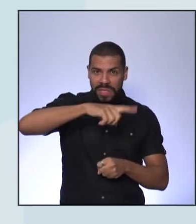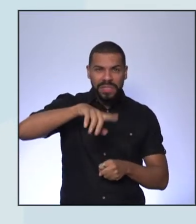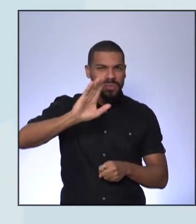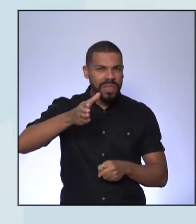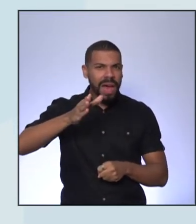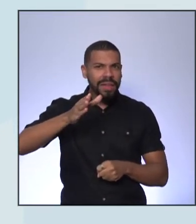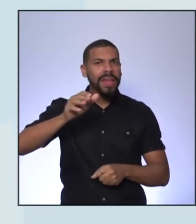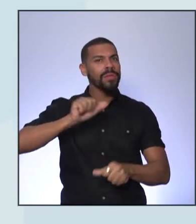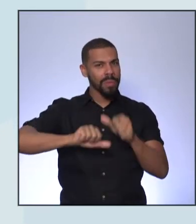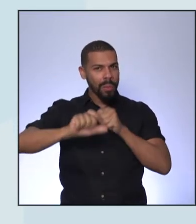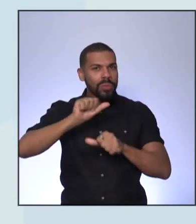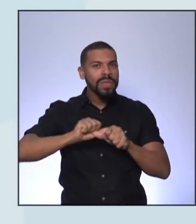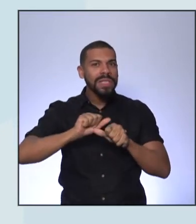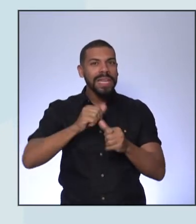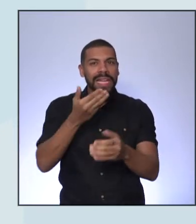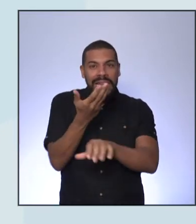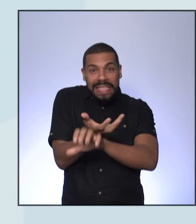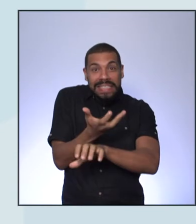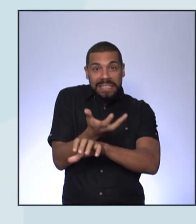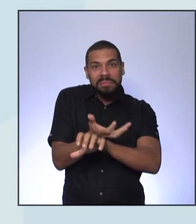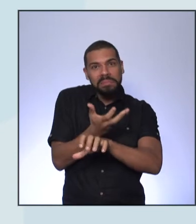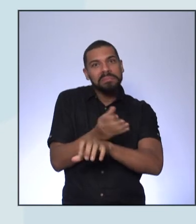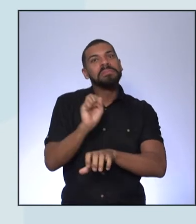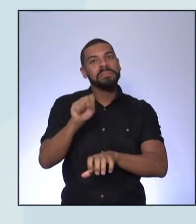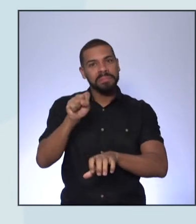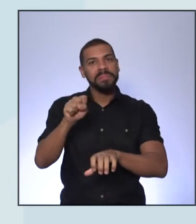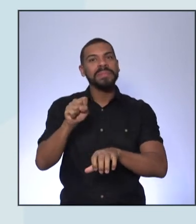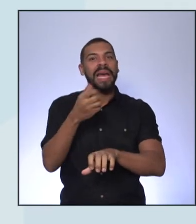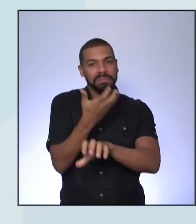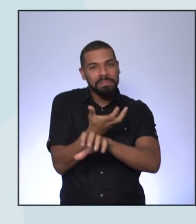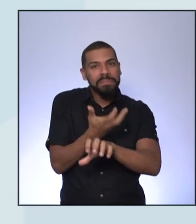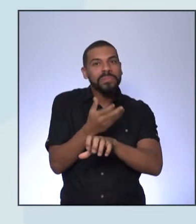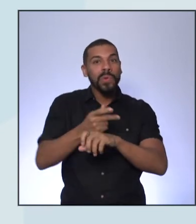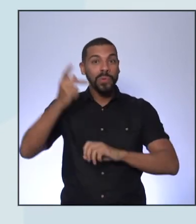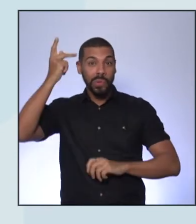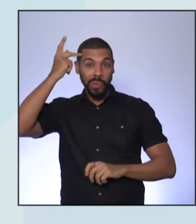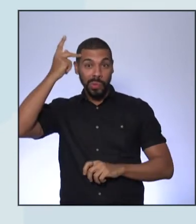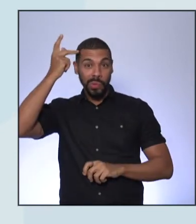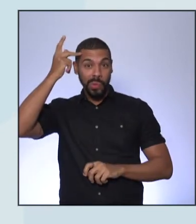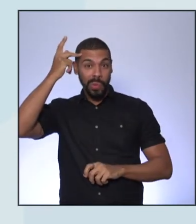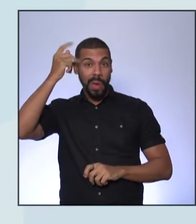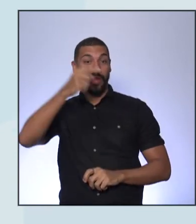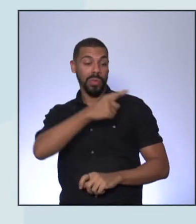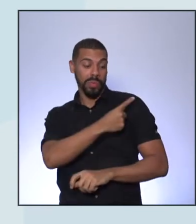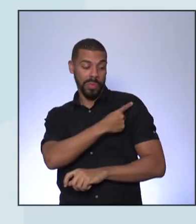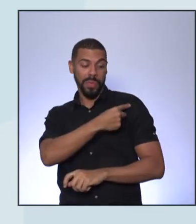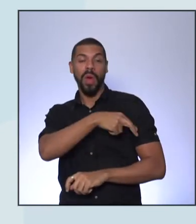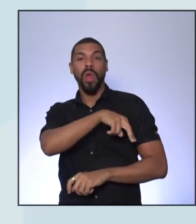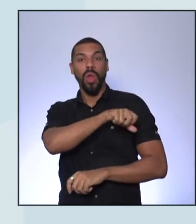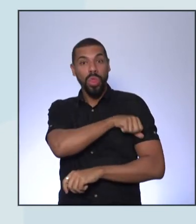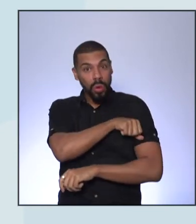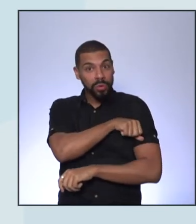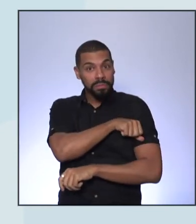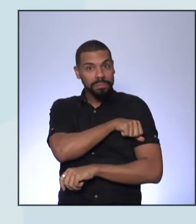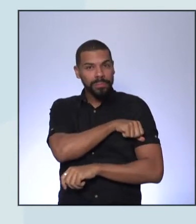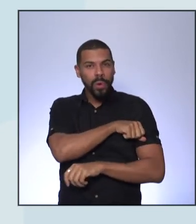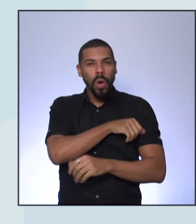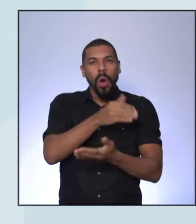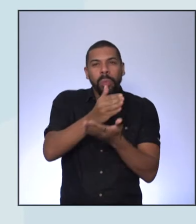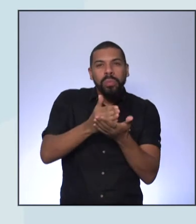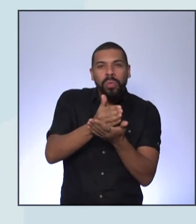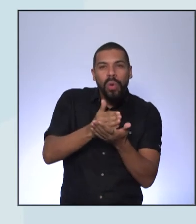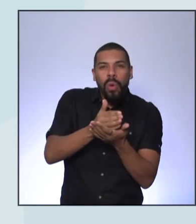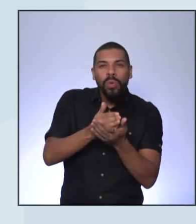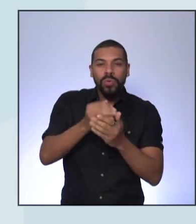viram que teve uma mudança no currículo. E a gente tem o currículo paulista para o ensino fundamental. Então, foi homologado o ano passado, no meio do ano